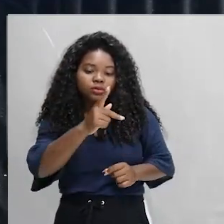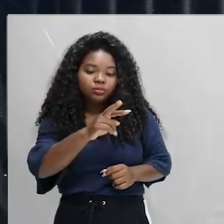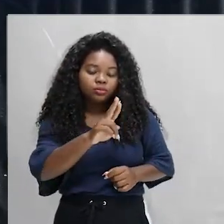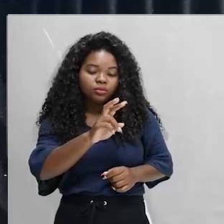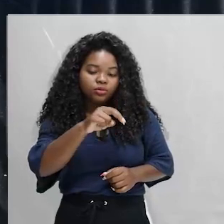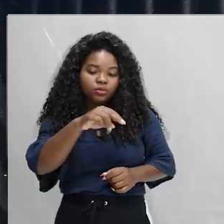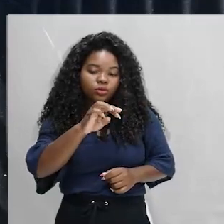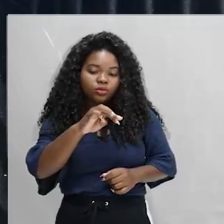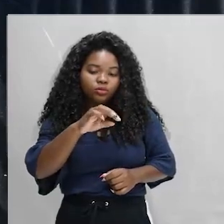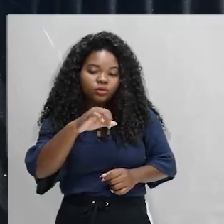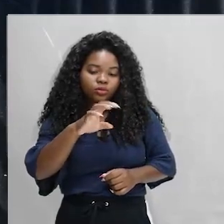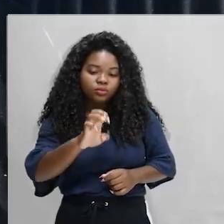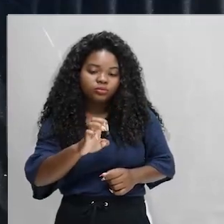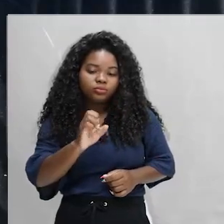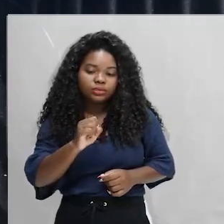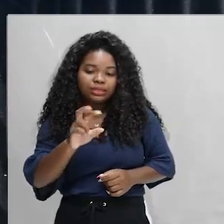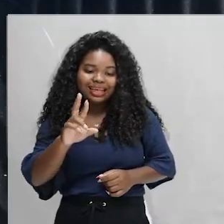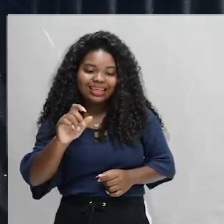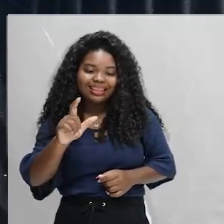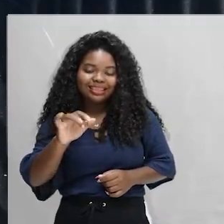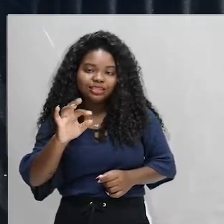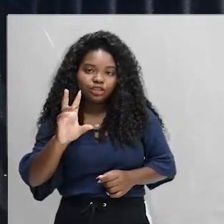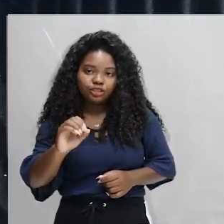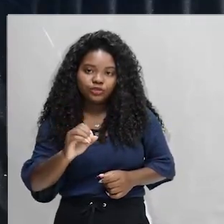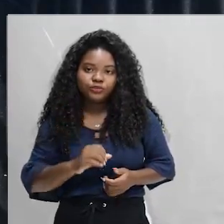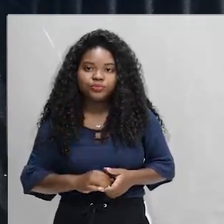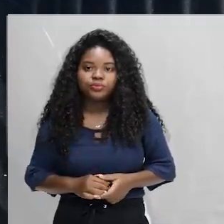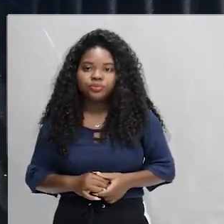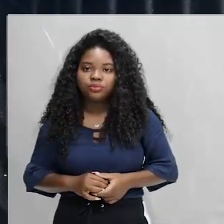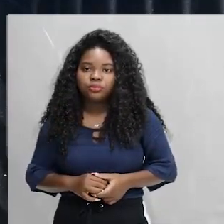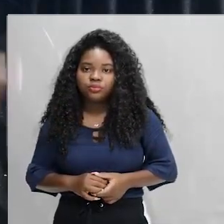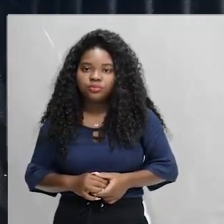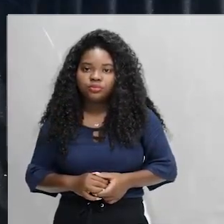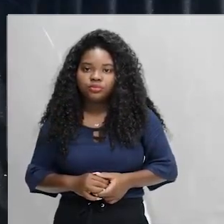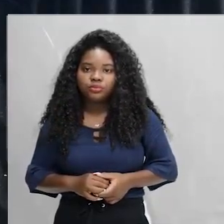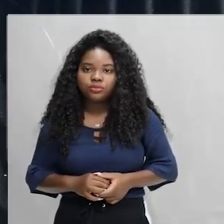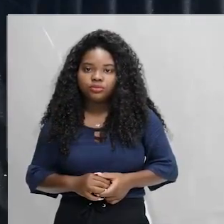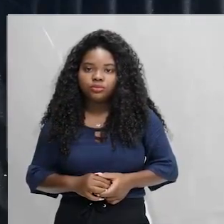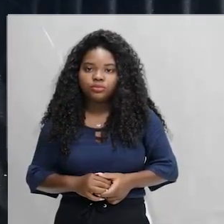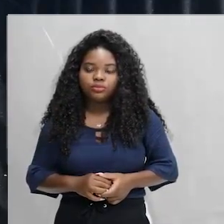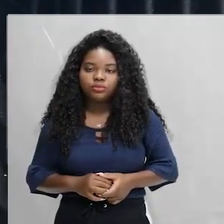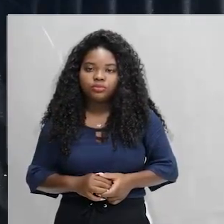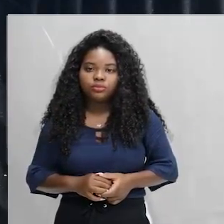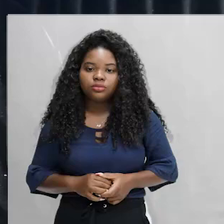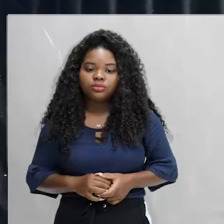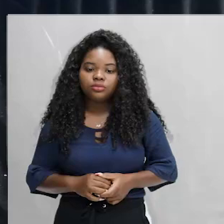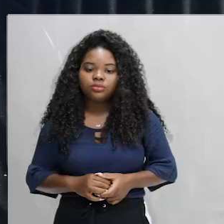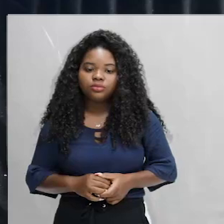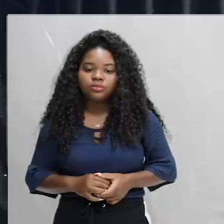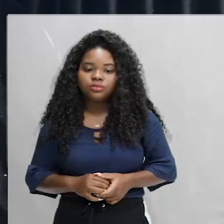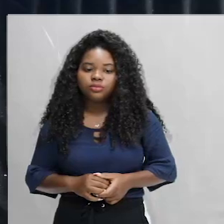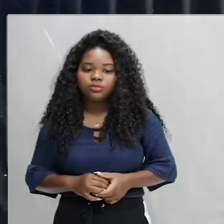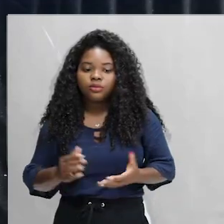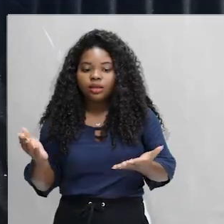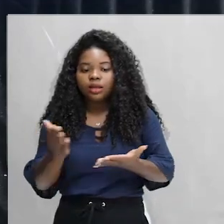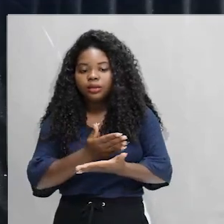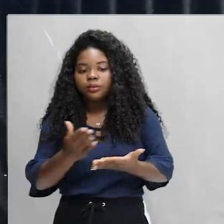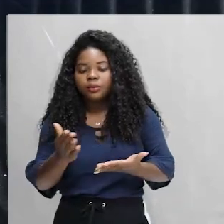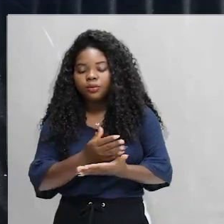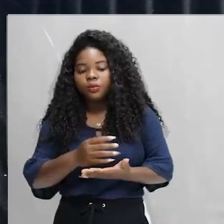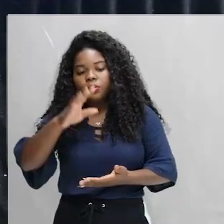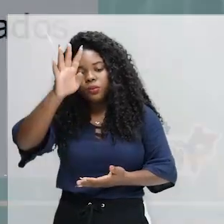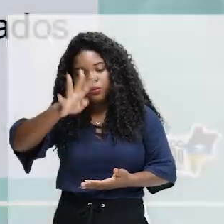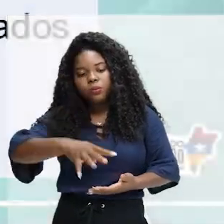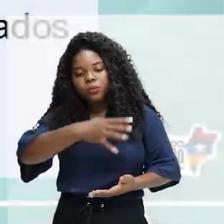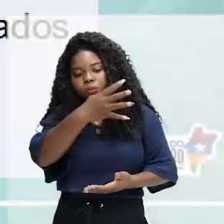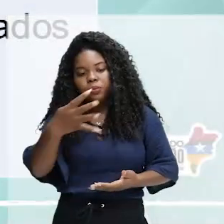relativos, mas há casos que elas são introduzidas por pronomes indefinidos, aí nesse caso elas são justapostas, ok? Aí o exemplo que eu